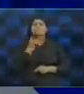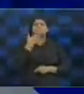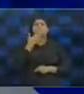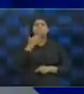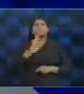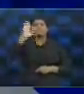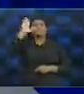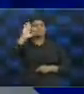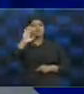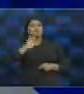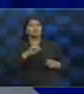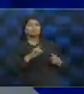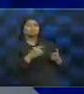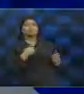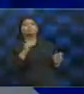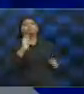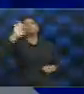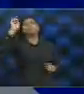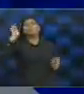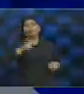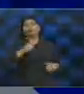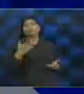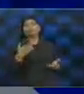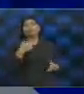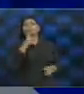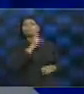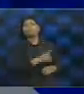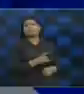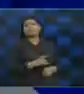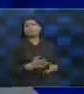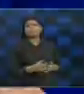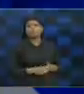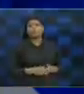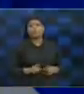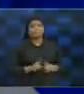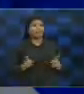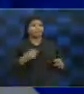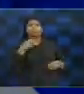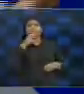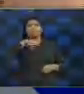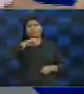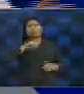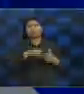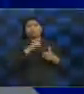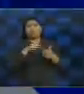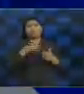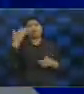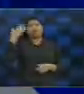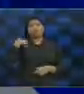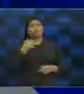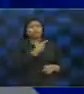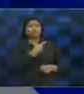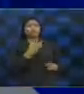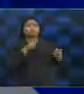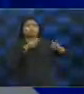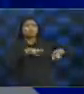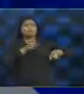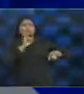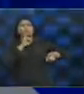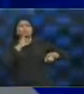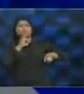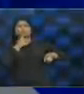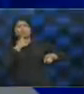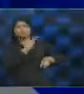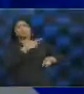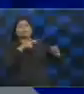um. E ele vai se defender de uma coisa que eu não o ataquei. Só disse que ele, eu já ouvi bebendo, é normal, já até já bebi junto com ele. Agora,